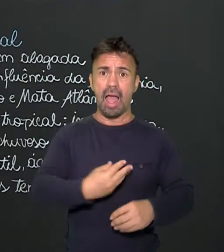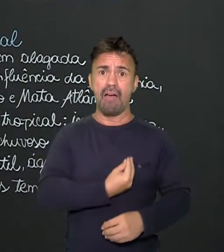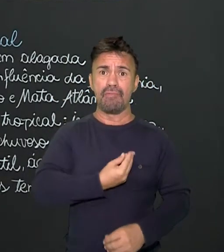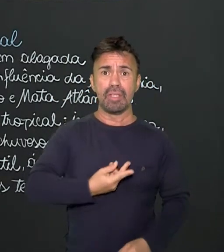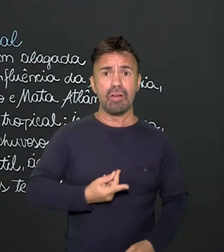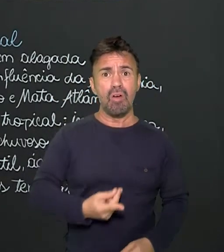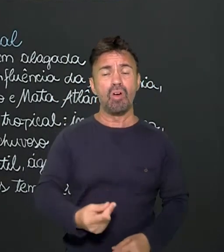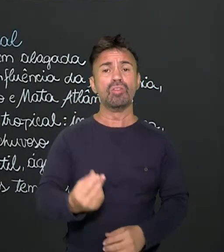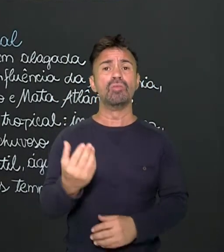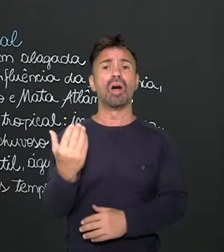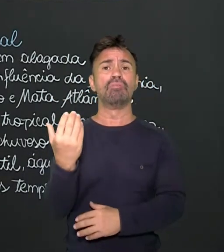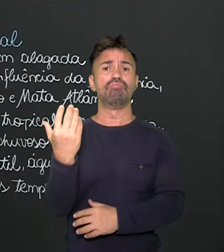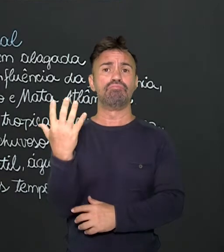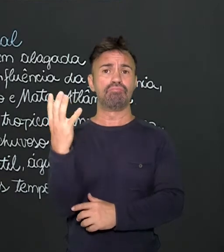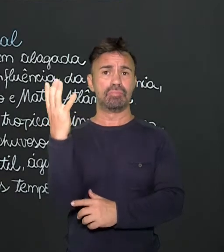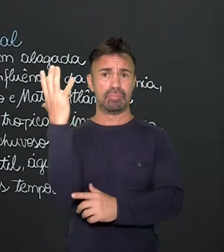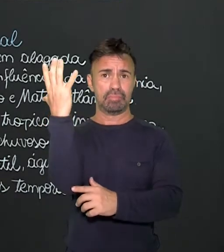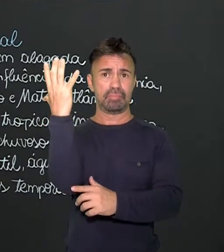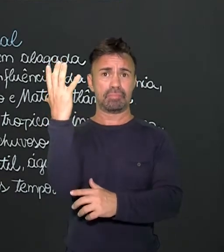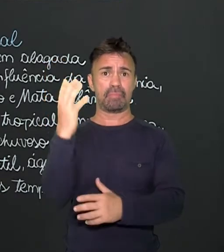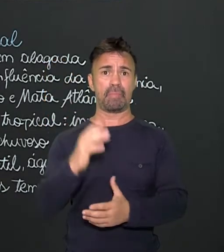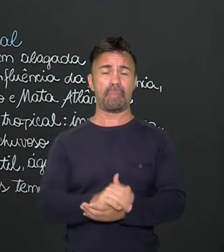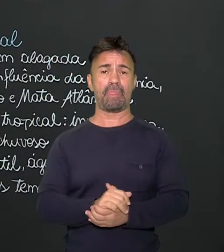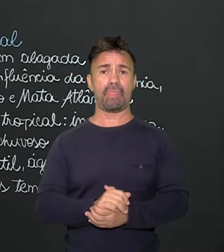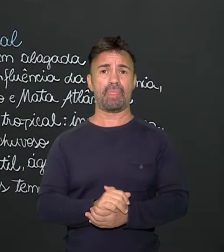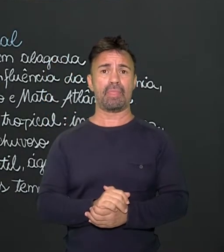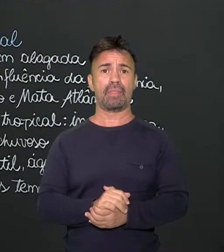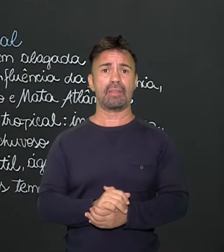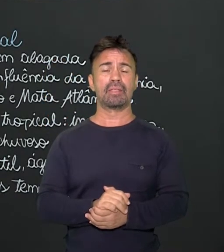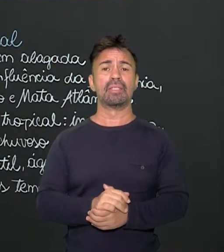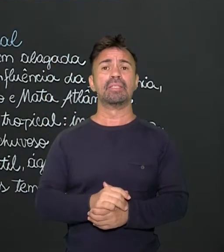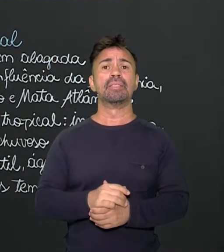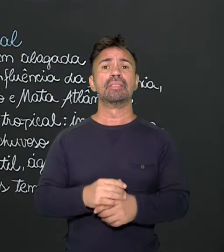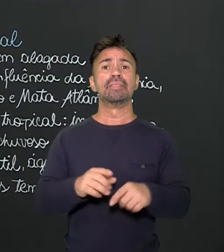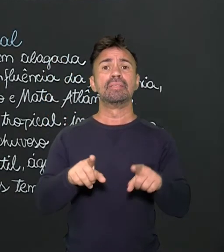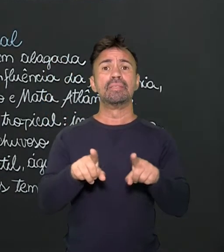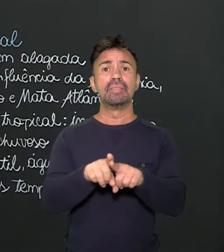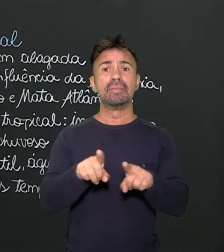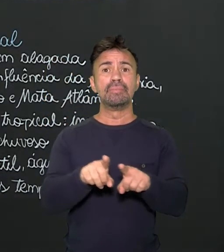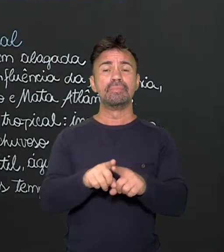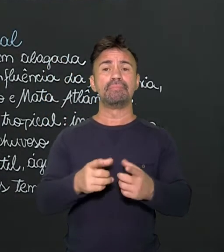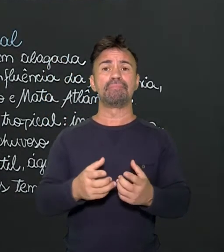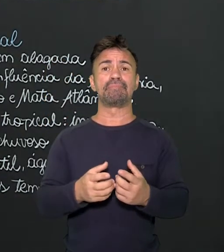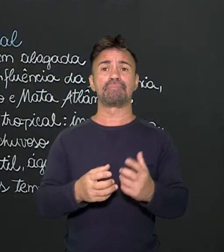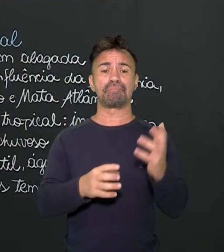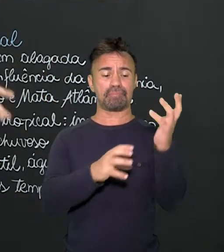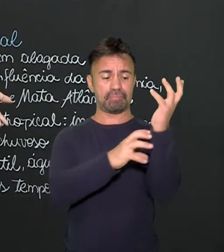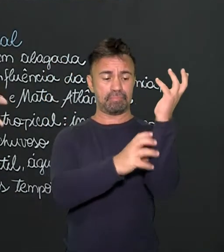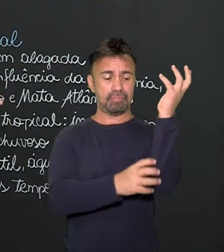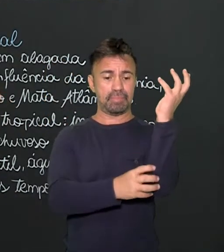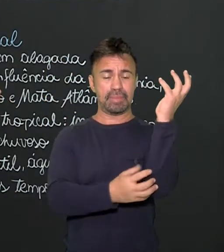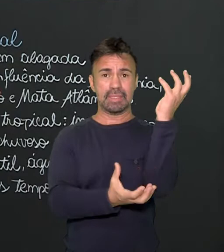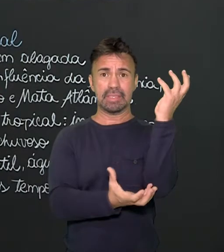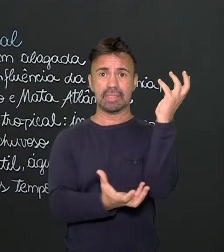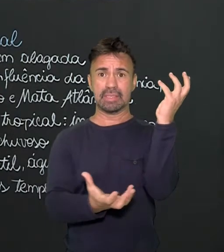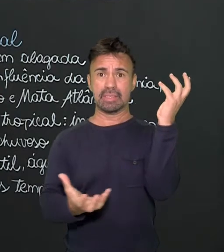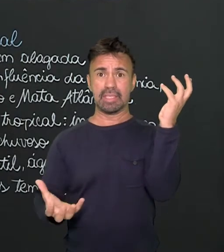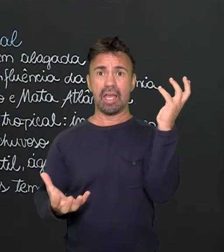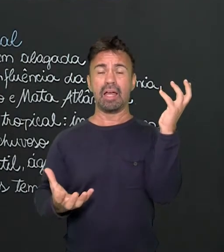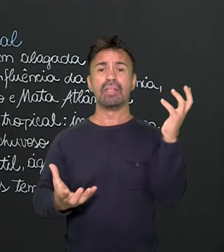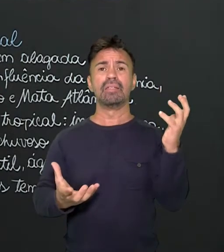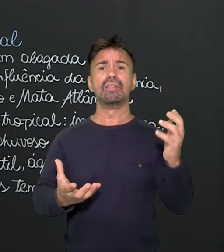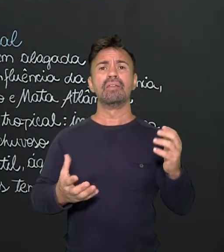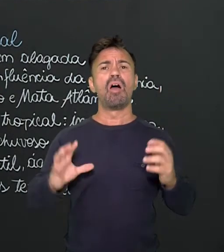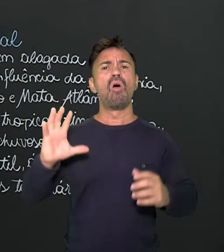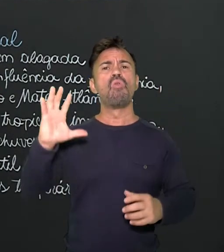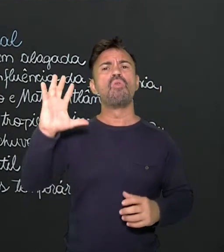vida continua, para você ver que é algo equilibrado mesmo desse ambiente. E aí, falando também do Cerrado, vamos falar de clima, né?